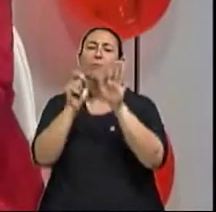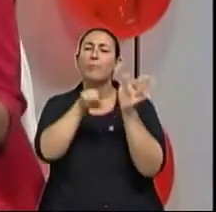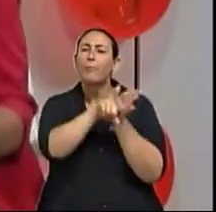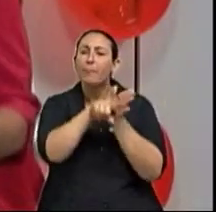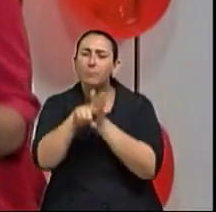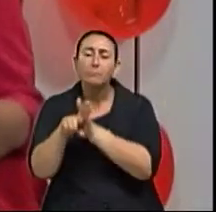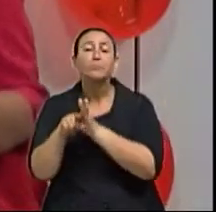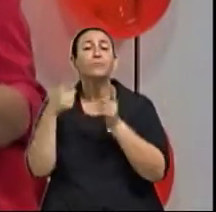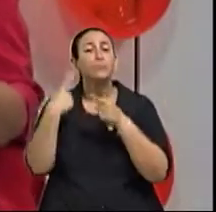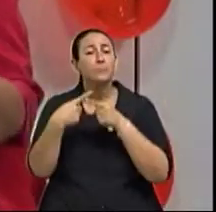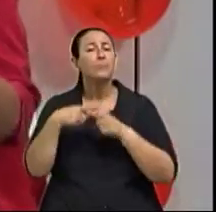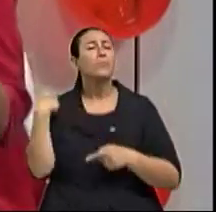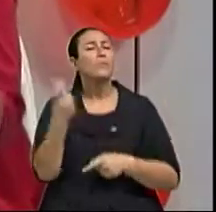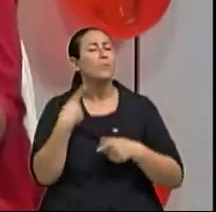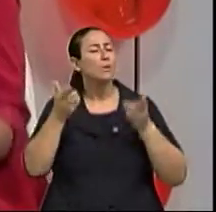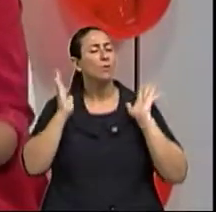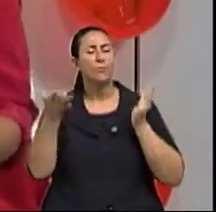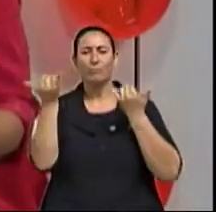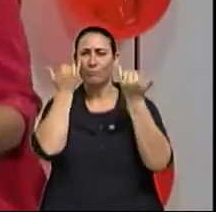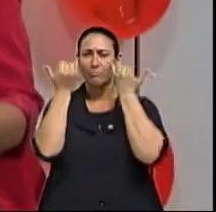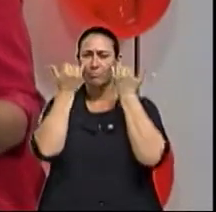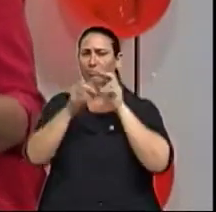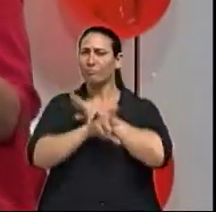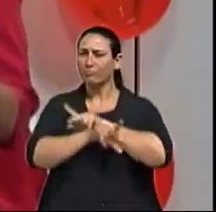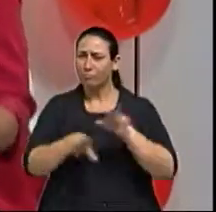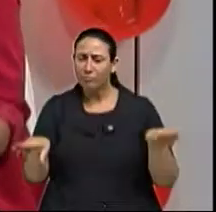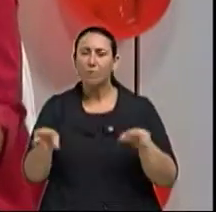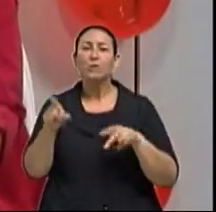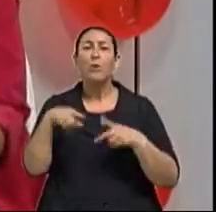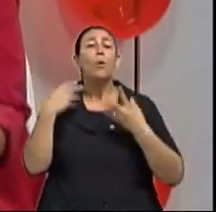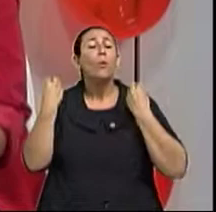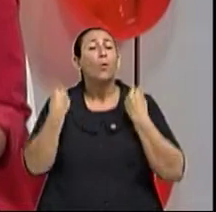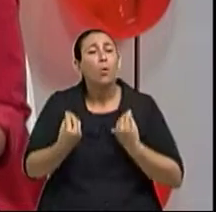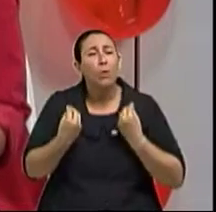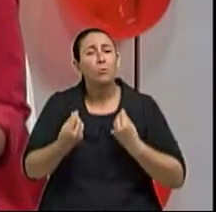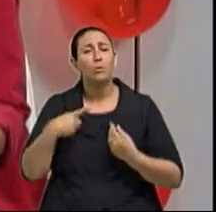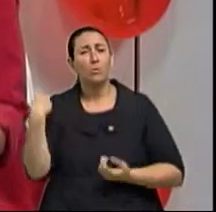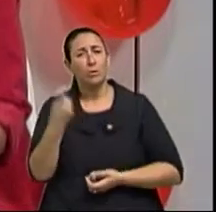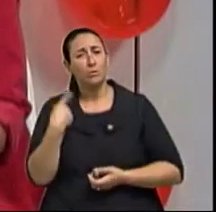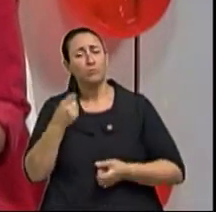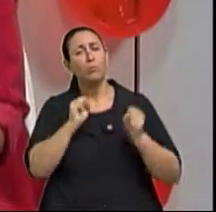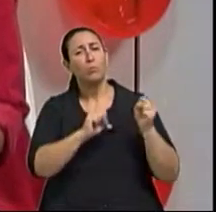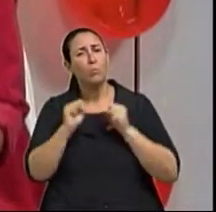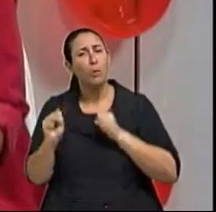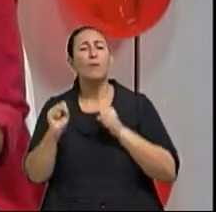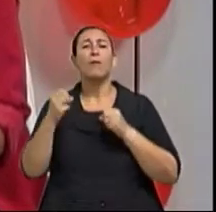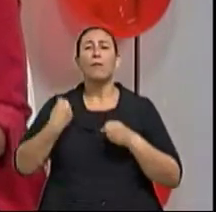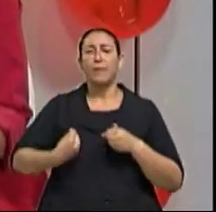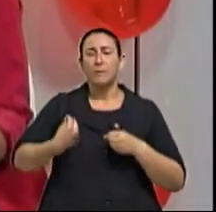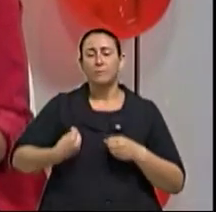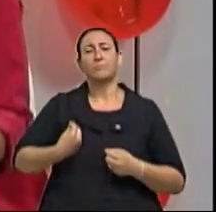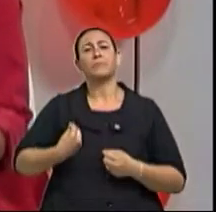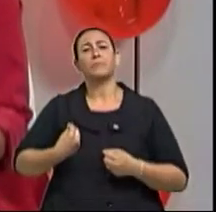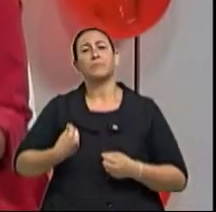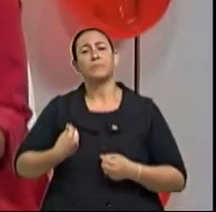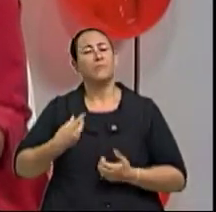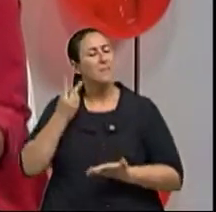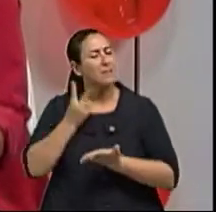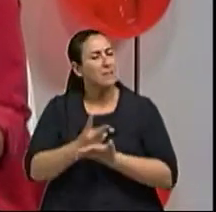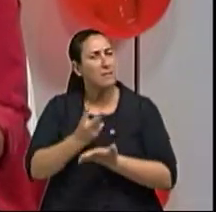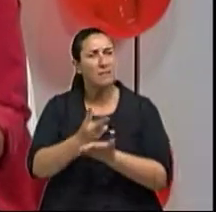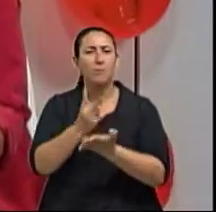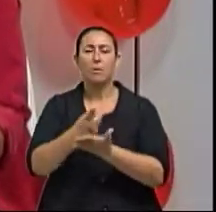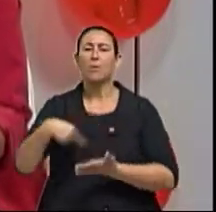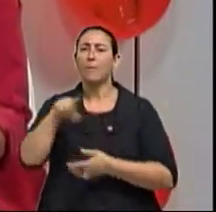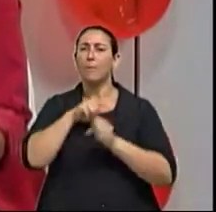aqui, através deles, ficamos sabendo de pesquisas na área, de como a gente pode gerenciar melhor a nossa vida. Sempre a gente